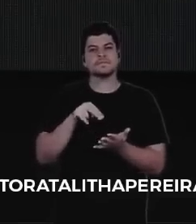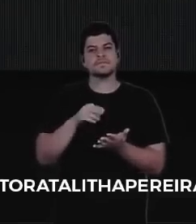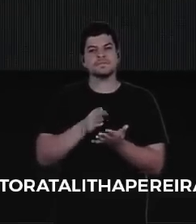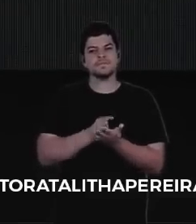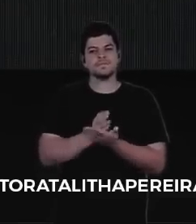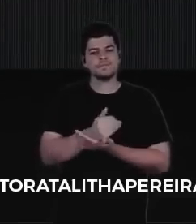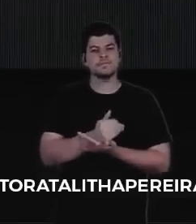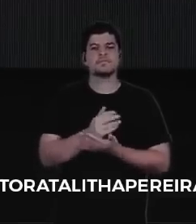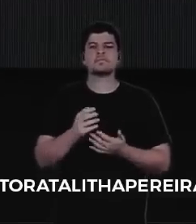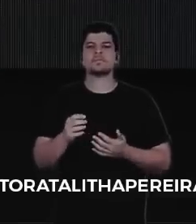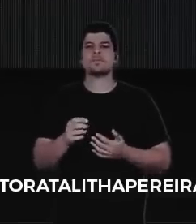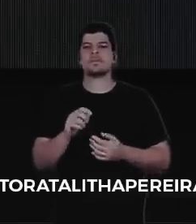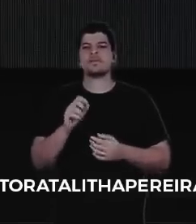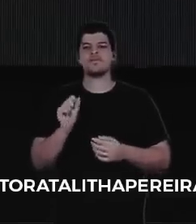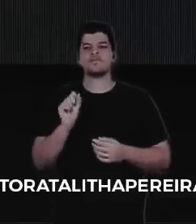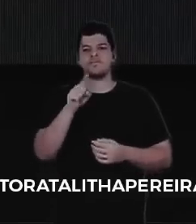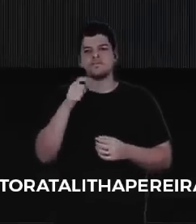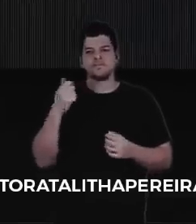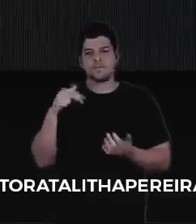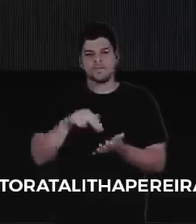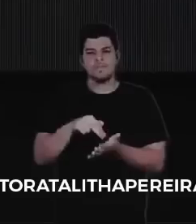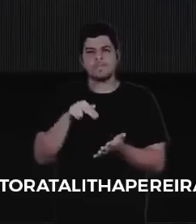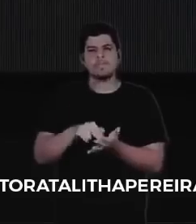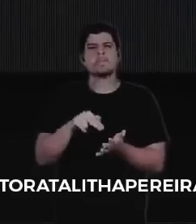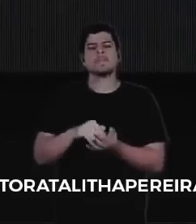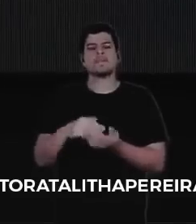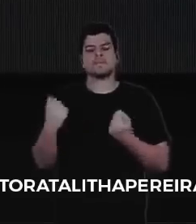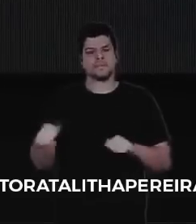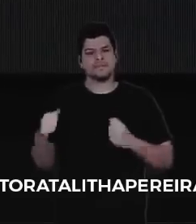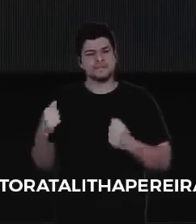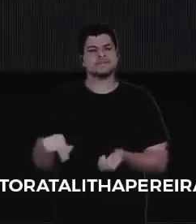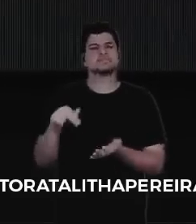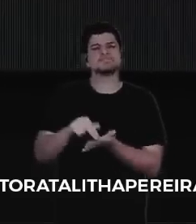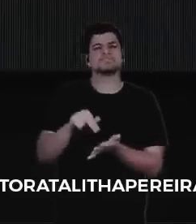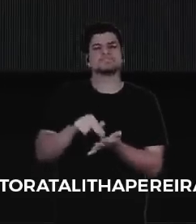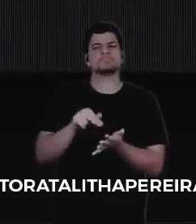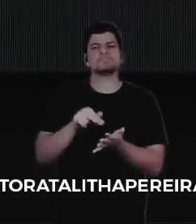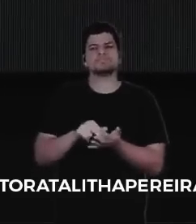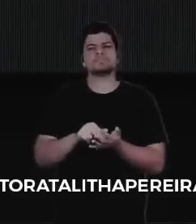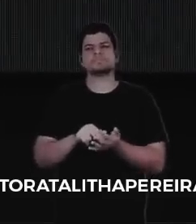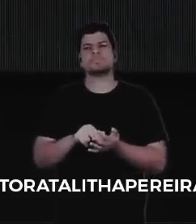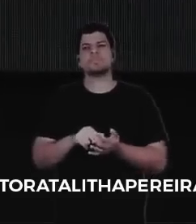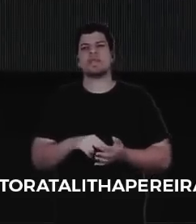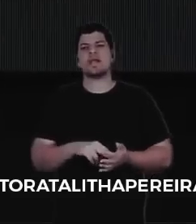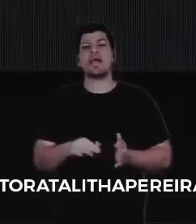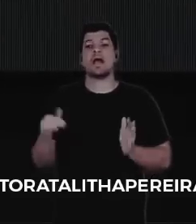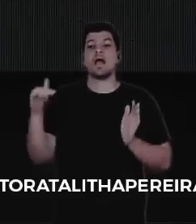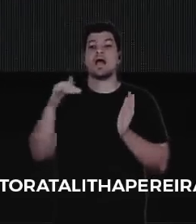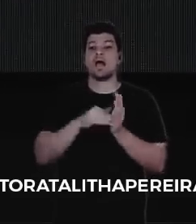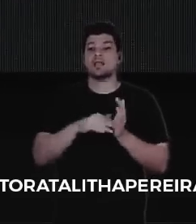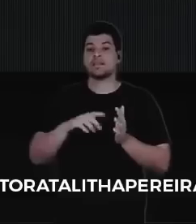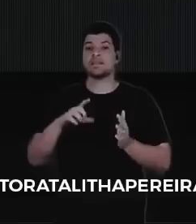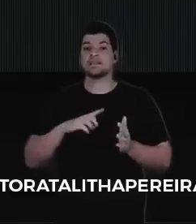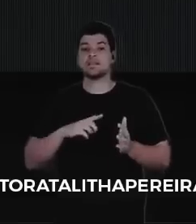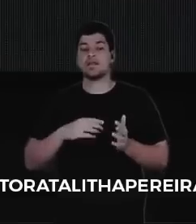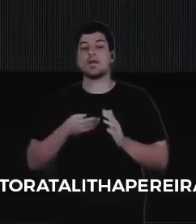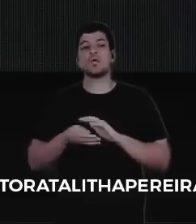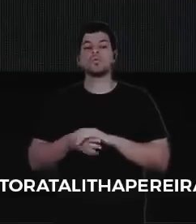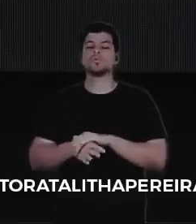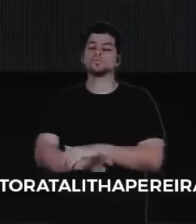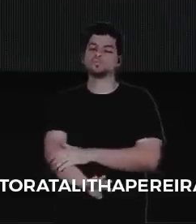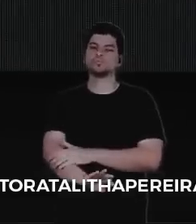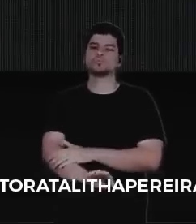não fez o que tinha que fazer, mas agora eu vou fazer. Agora, até que chegue uma hora em que se torna um